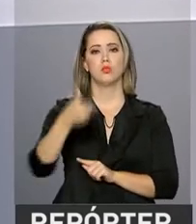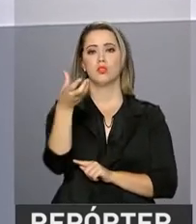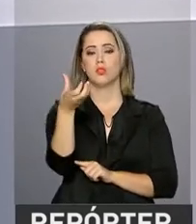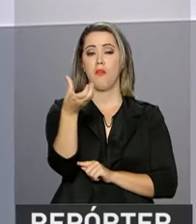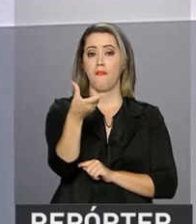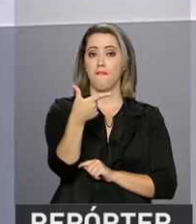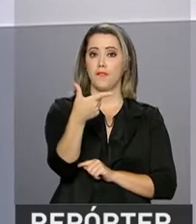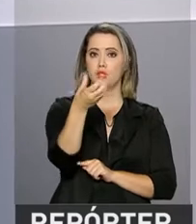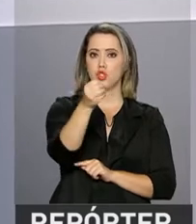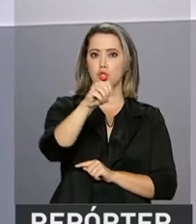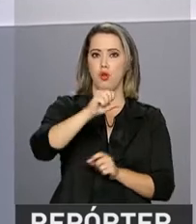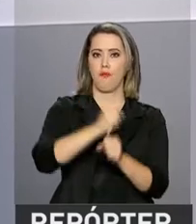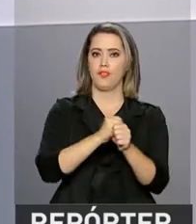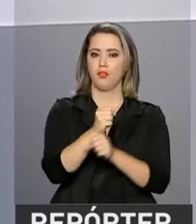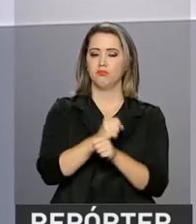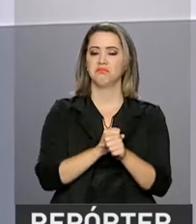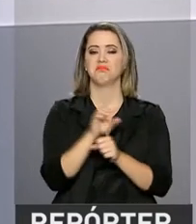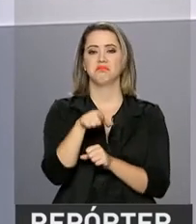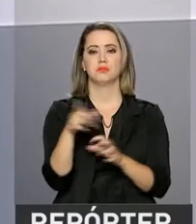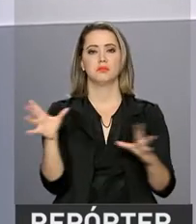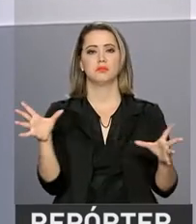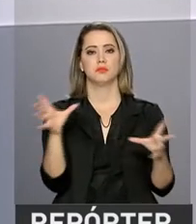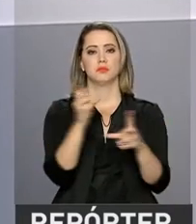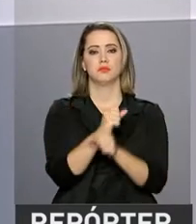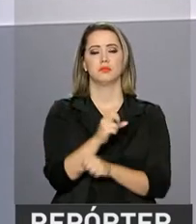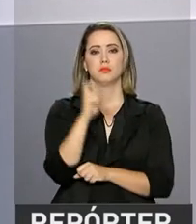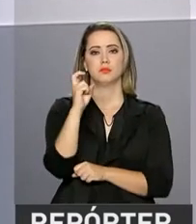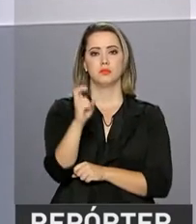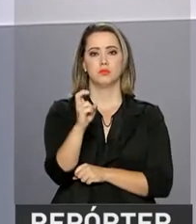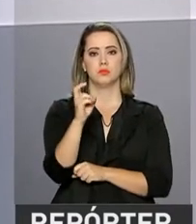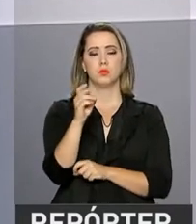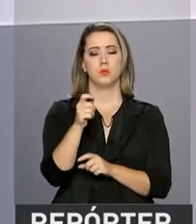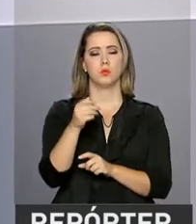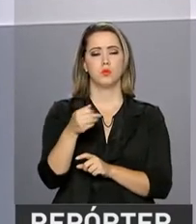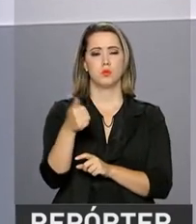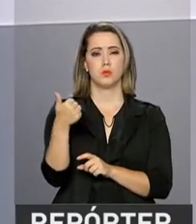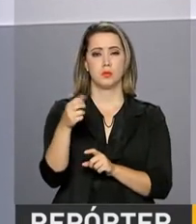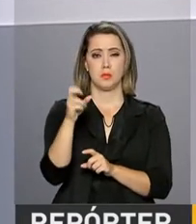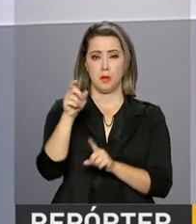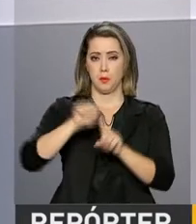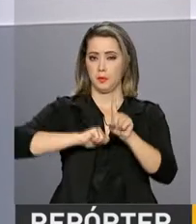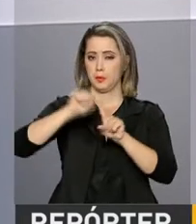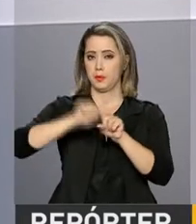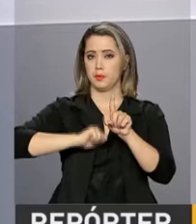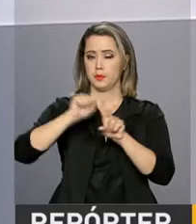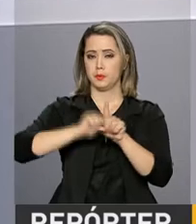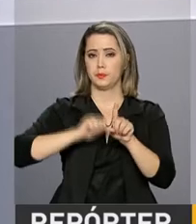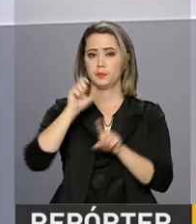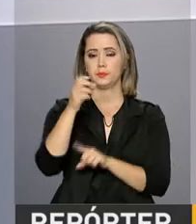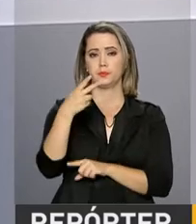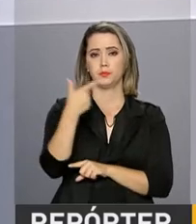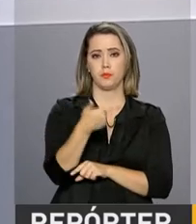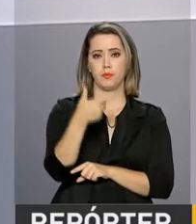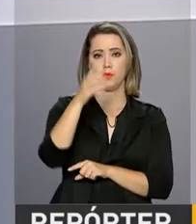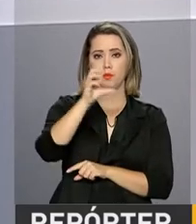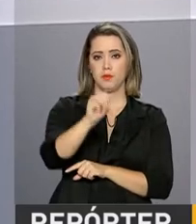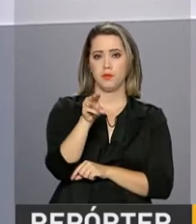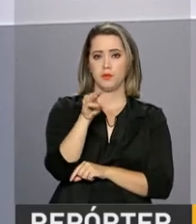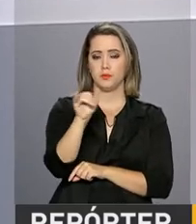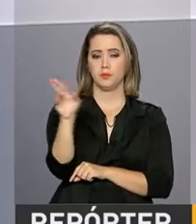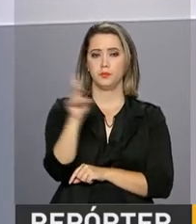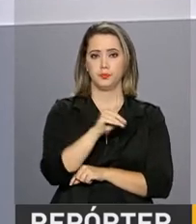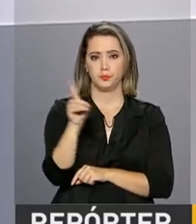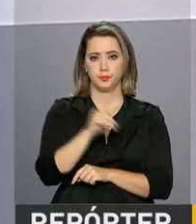29 anos no acumulado dos cinco primeiros meses do ano o superávit ficou em 29 bilhões de